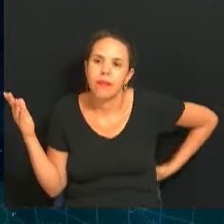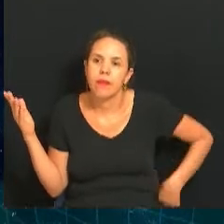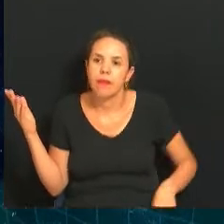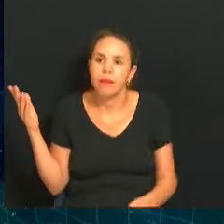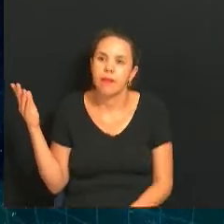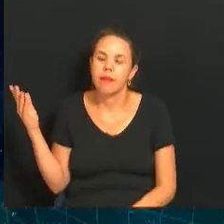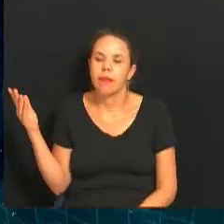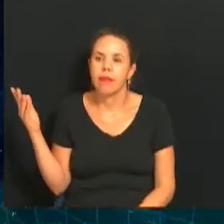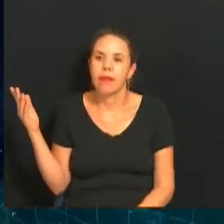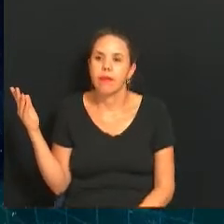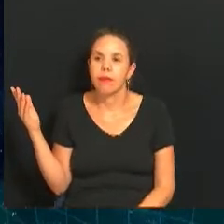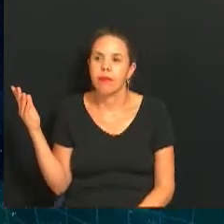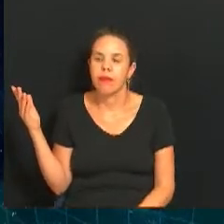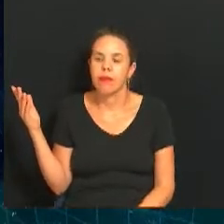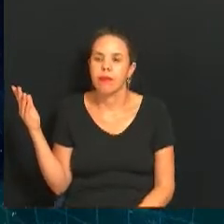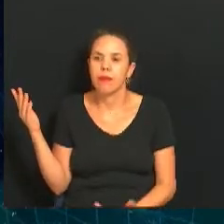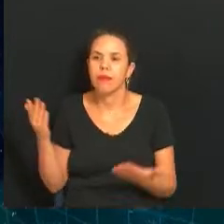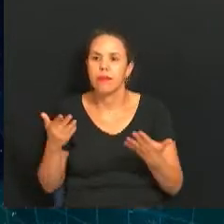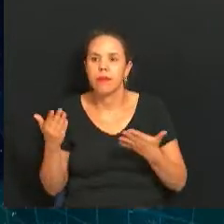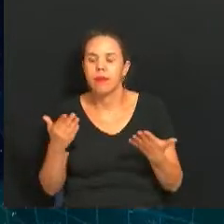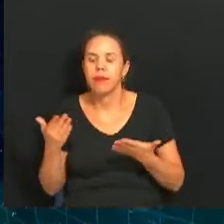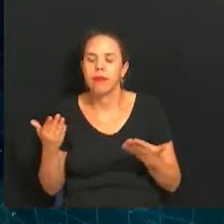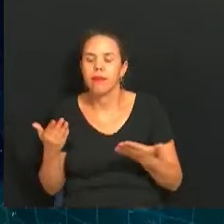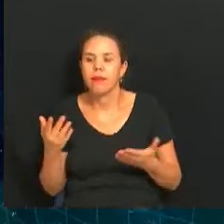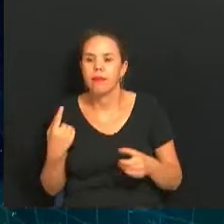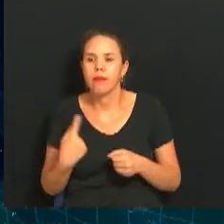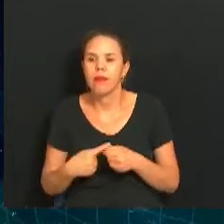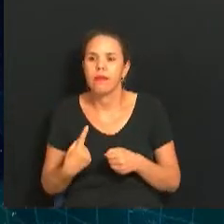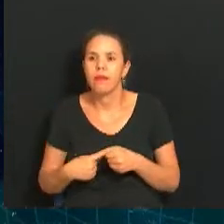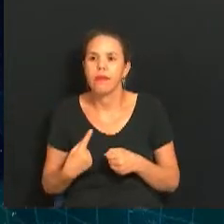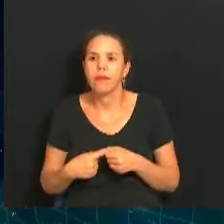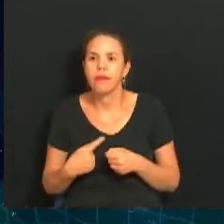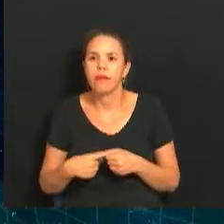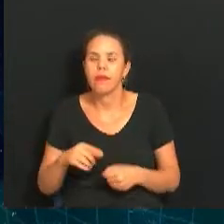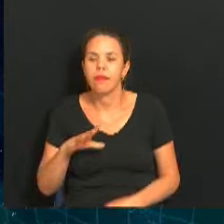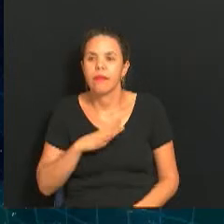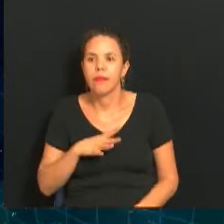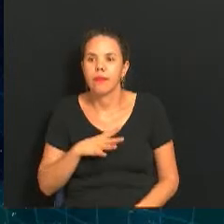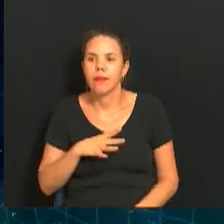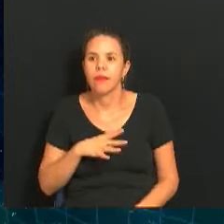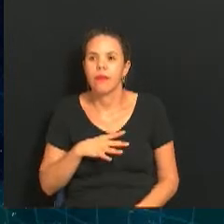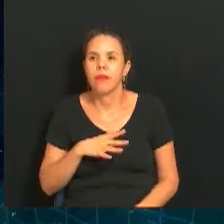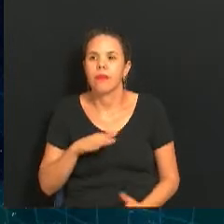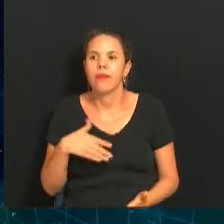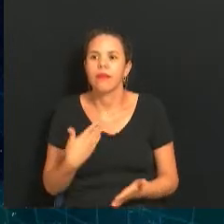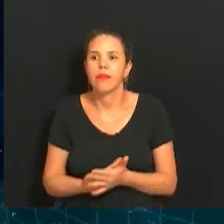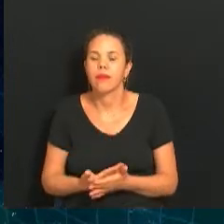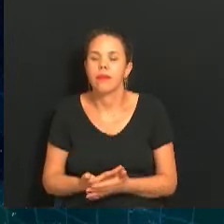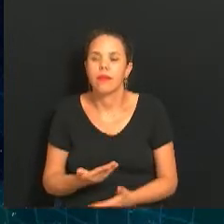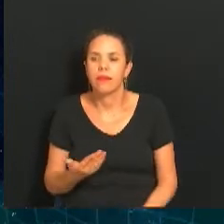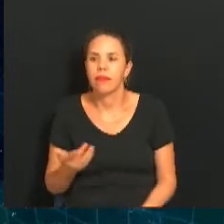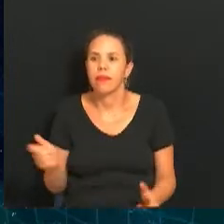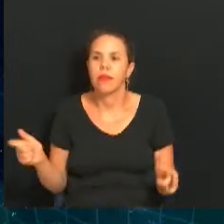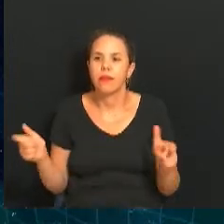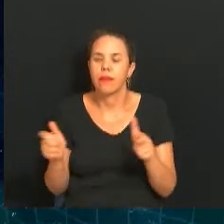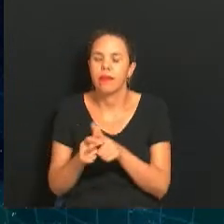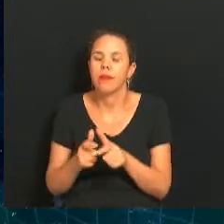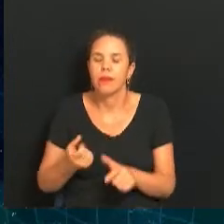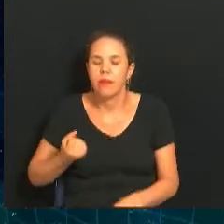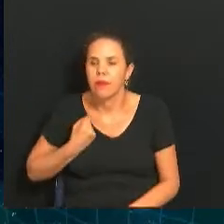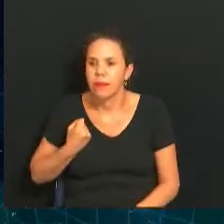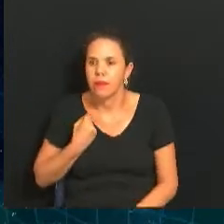30.432 casos e agora os municípios com 20.000 até, né, os menores números aqui